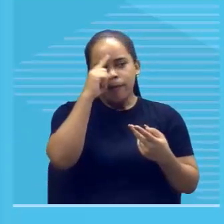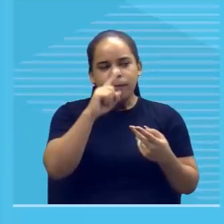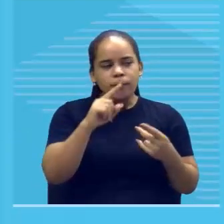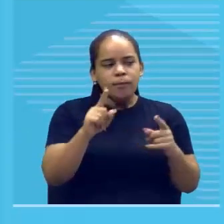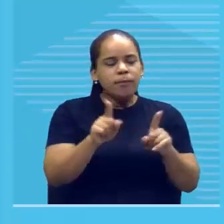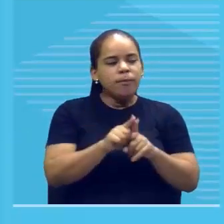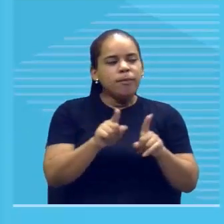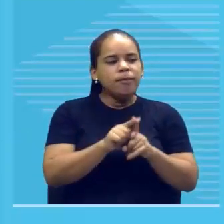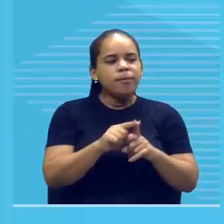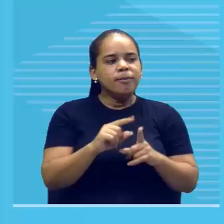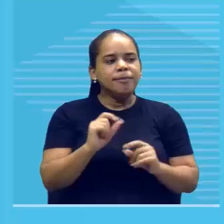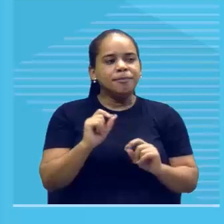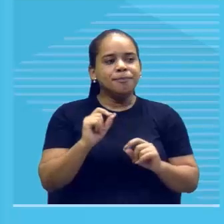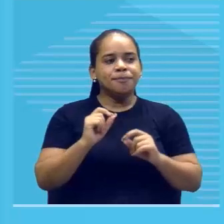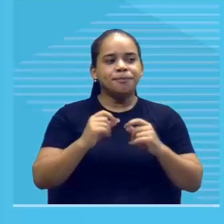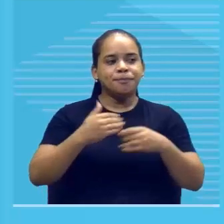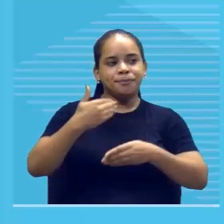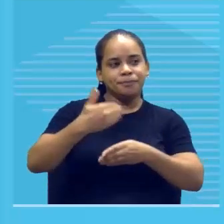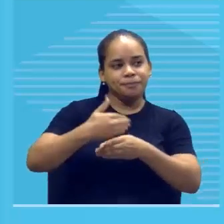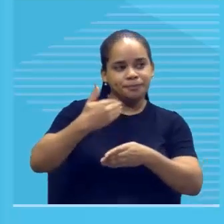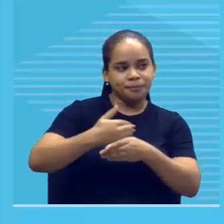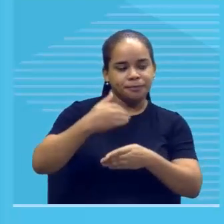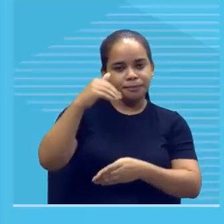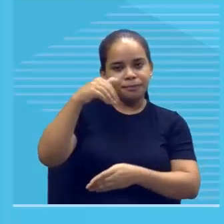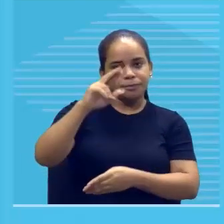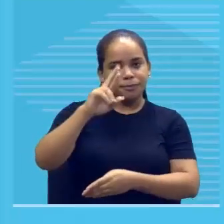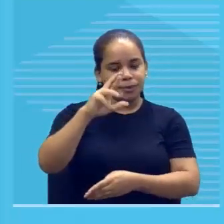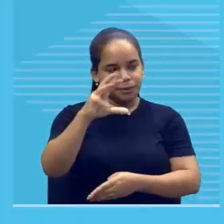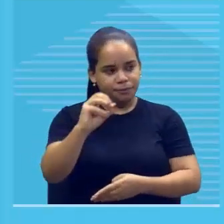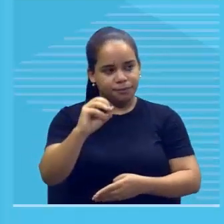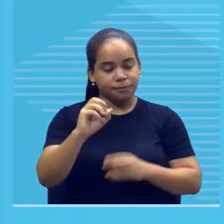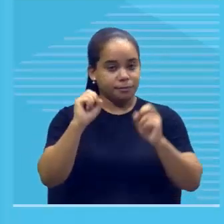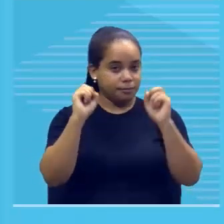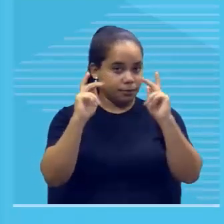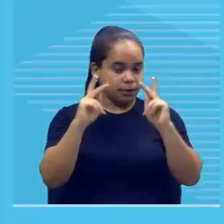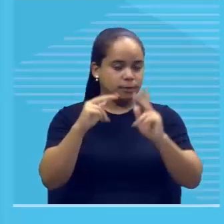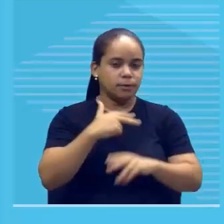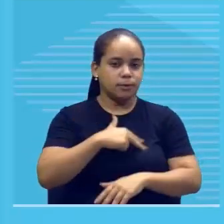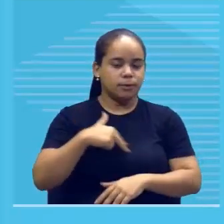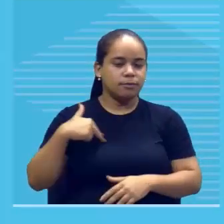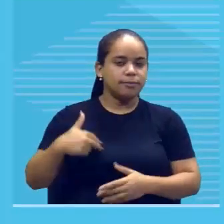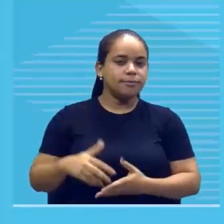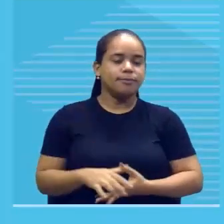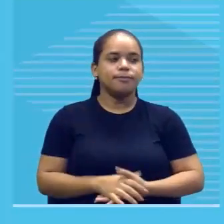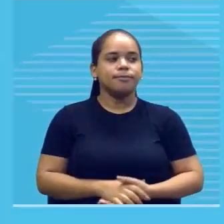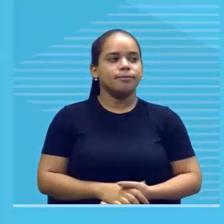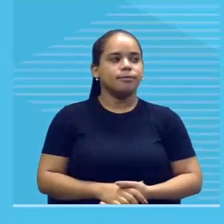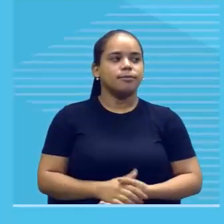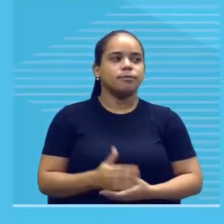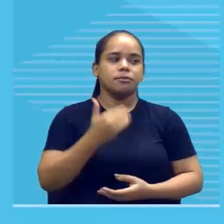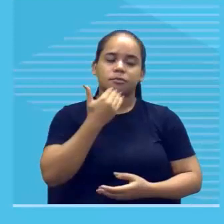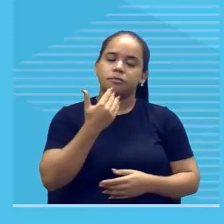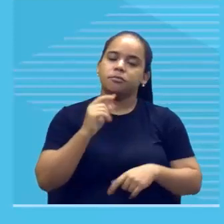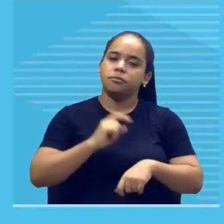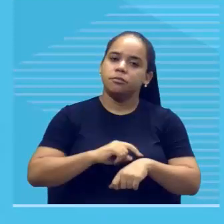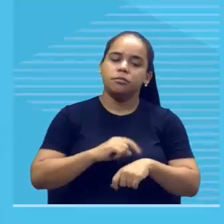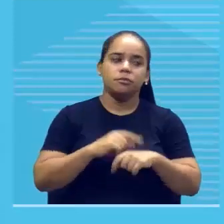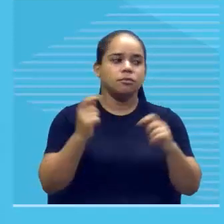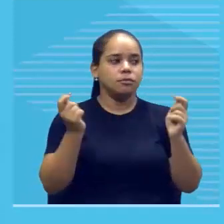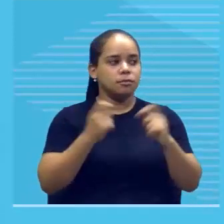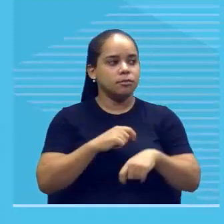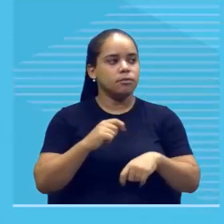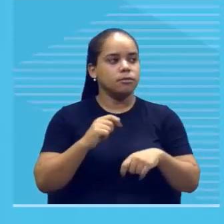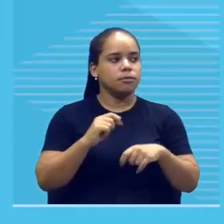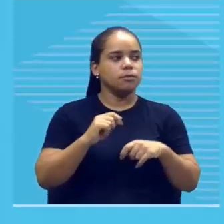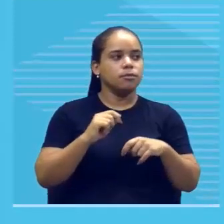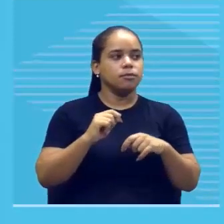dias e muro tá bom tranquilo beleza pediu o time aqui para gente ter